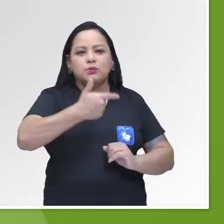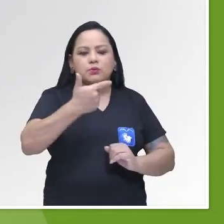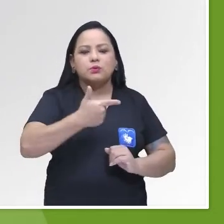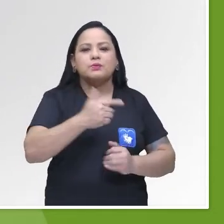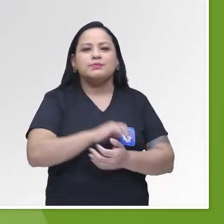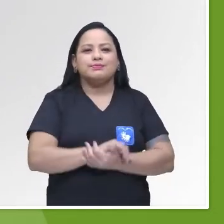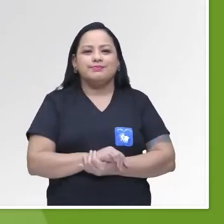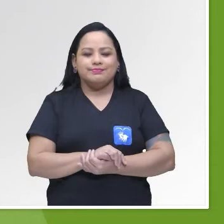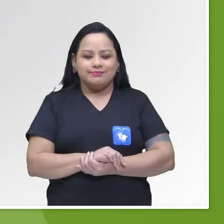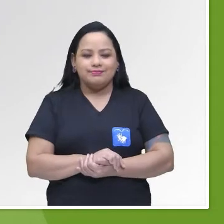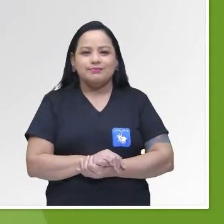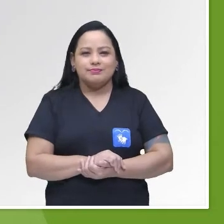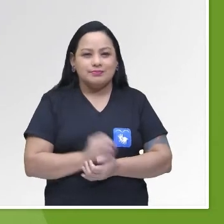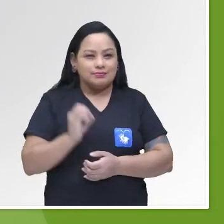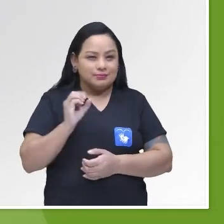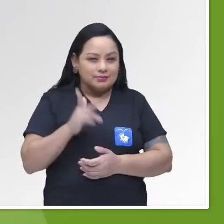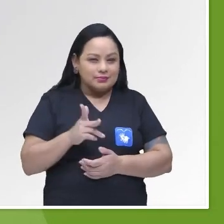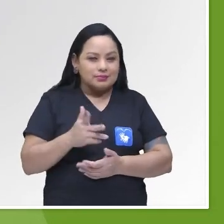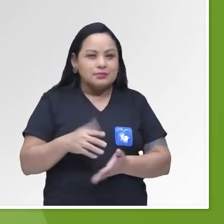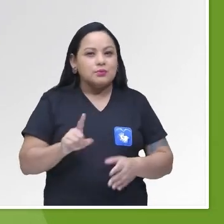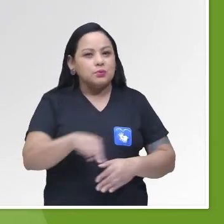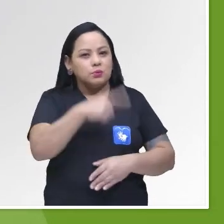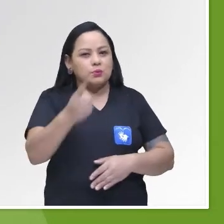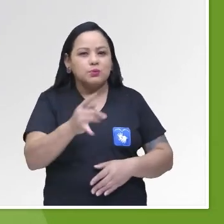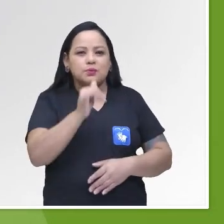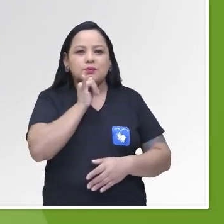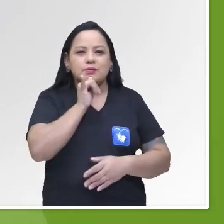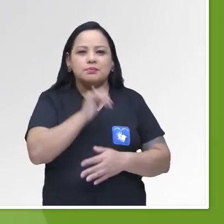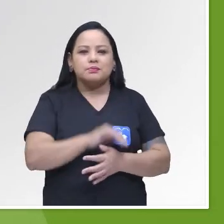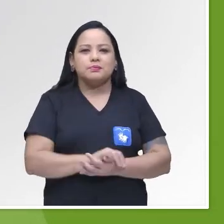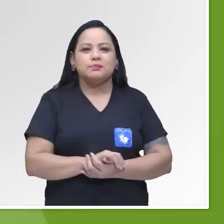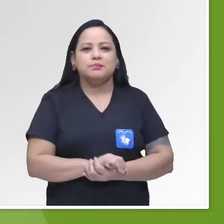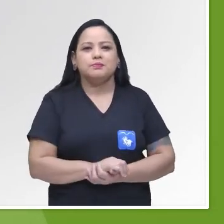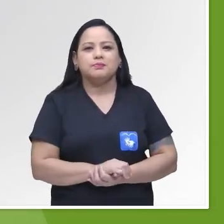2, né? Ok? Vamos para o próximo?